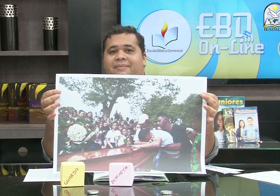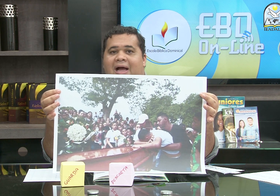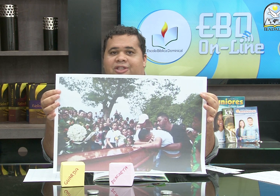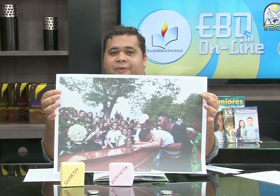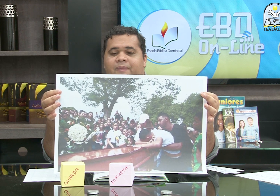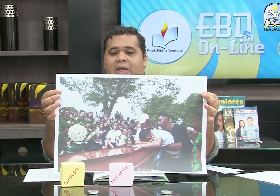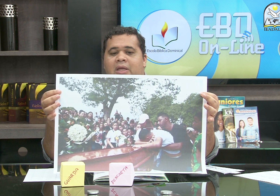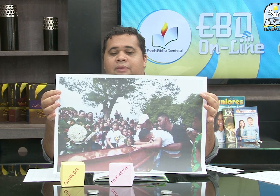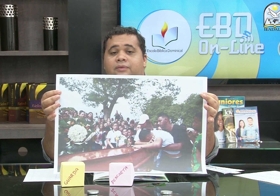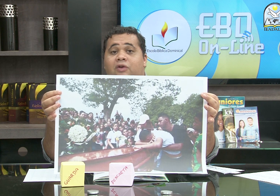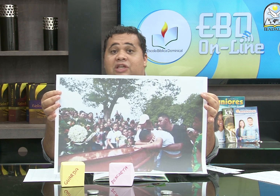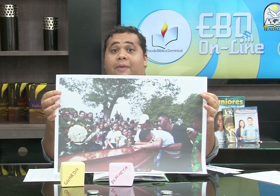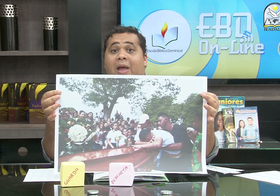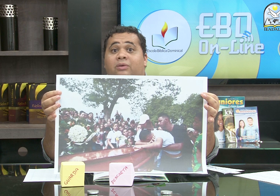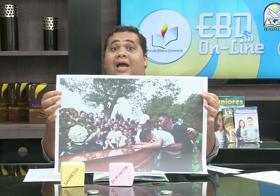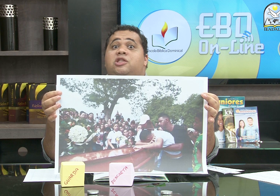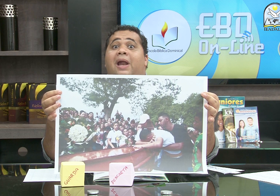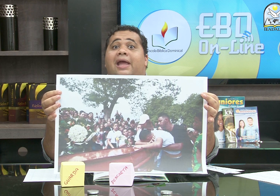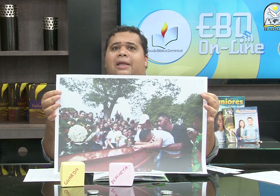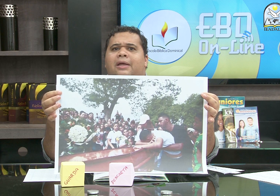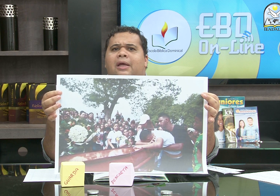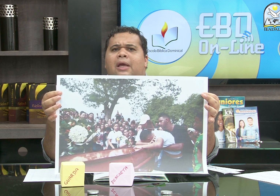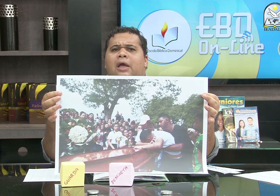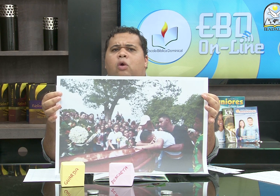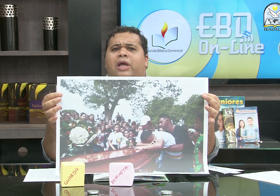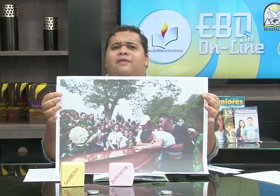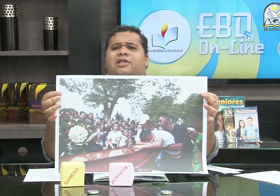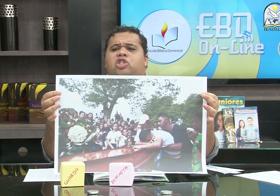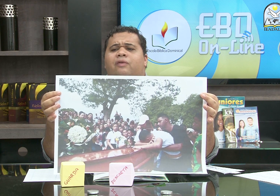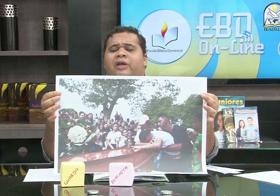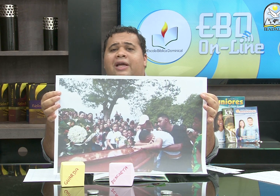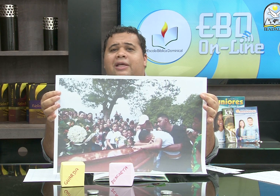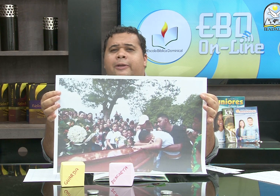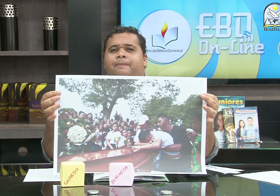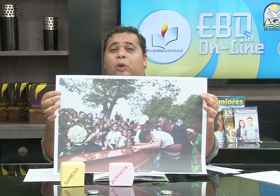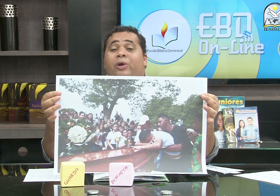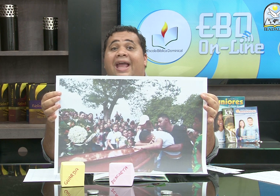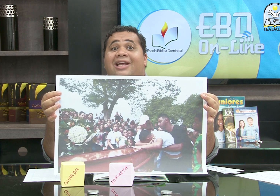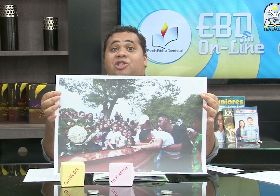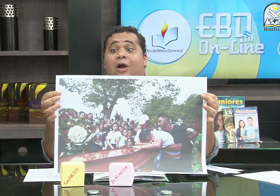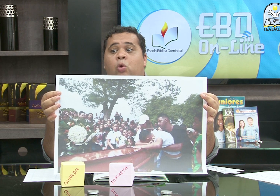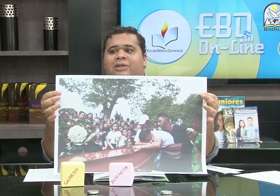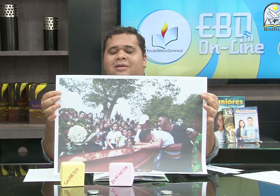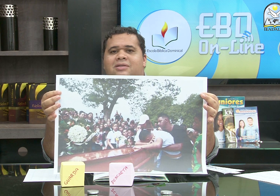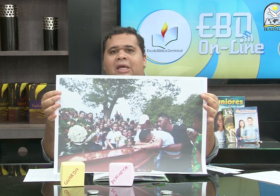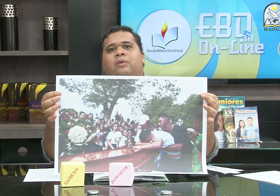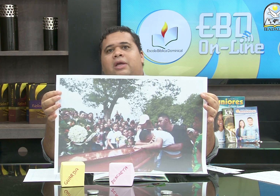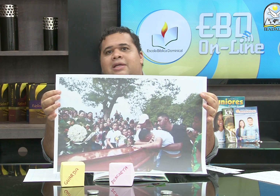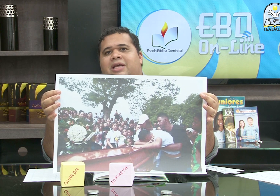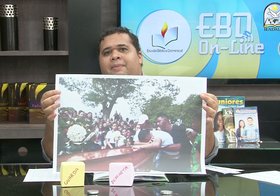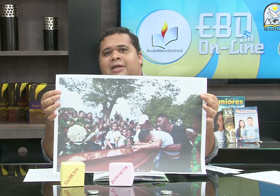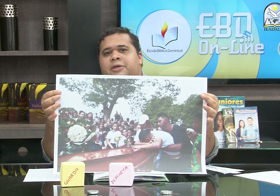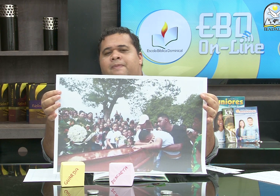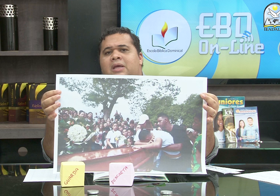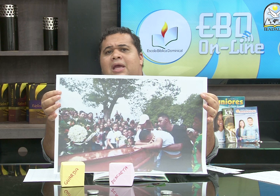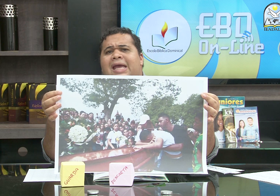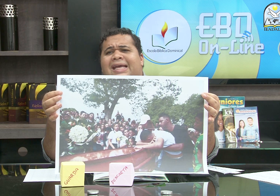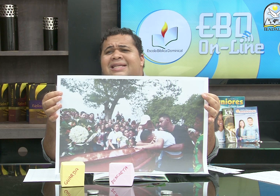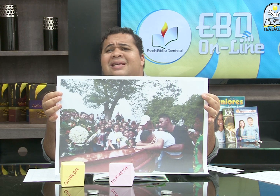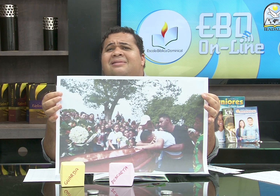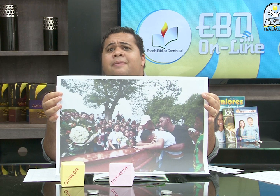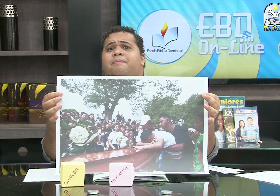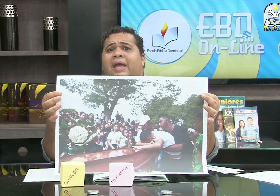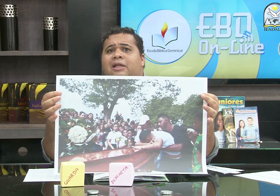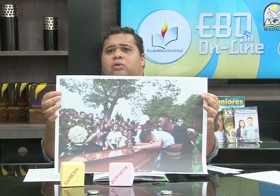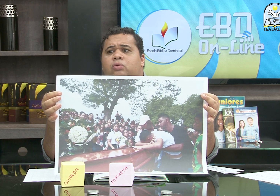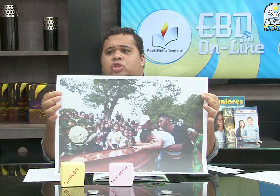ver essa imagem você vai perguntar isso para ele o que que vocês estão vendo aqui o que é que está acontecendo aqui nessa imagem